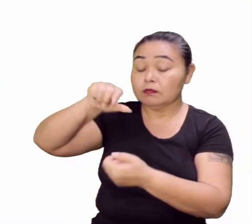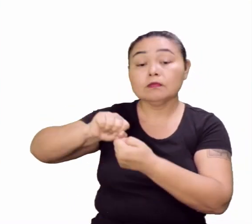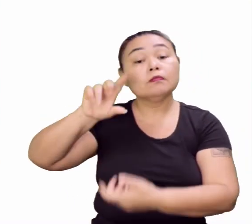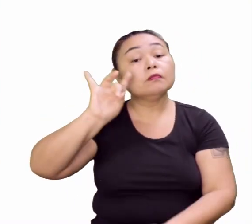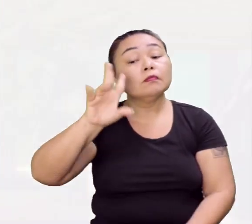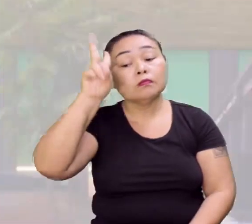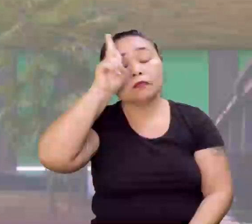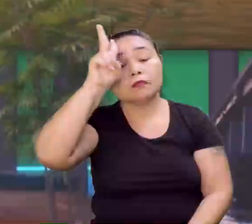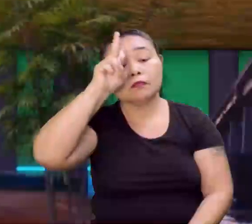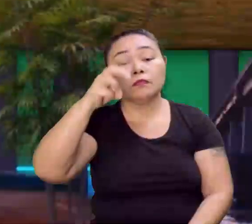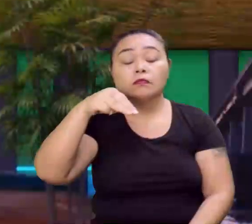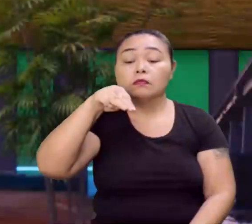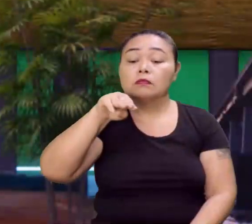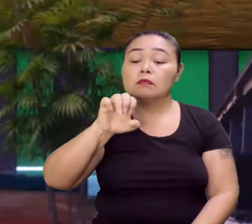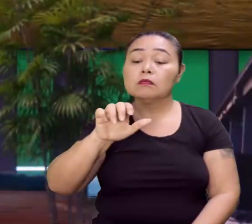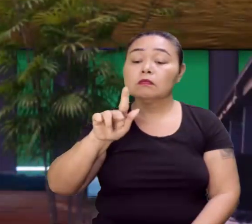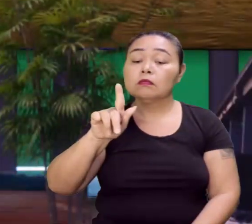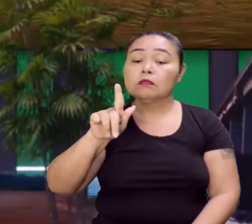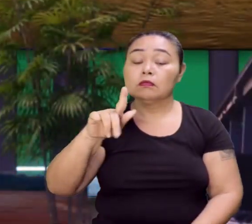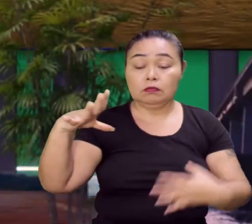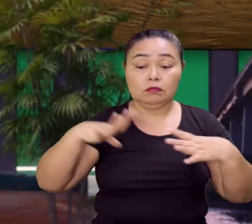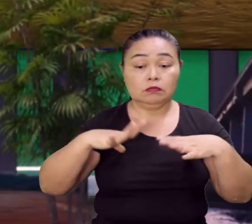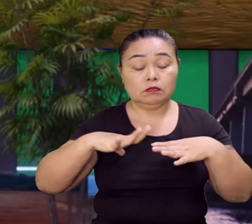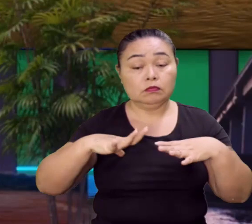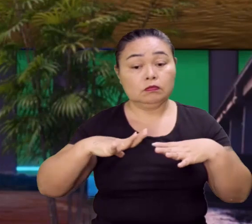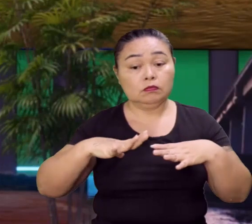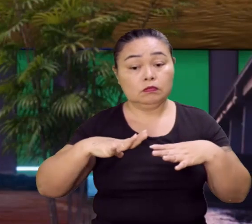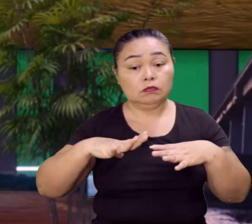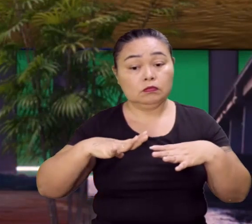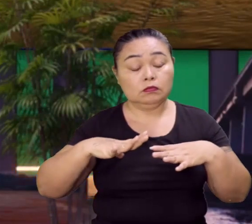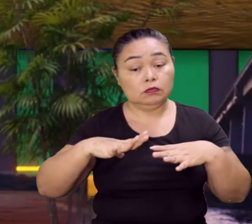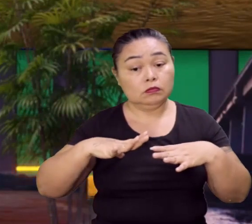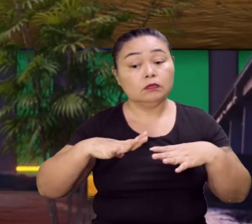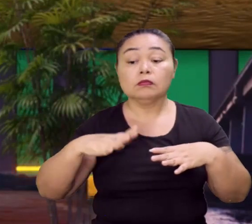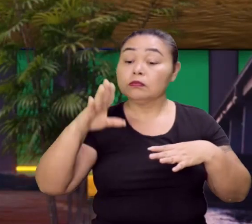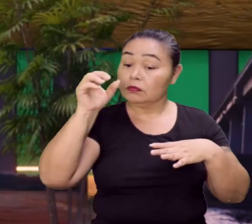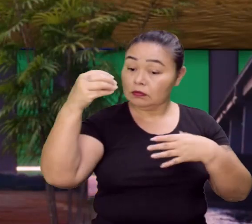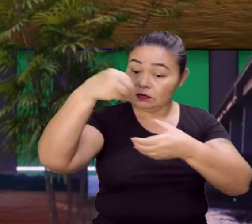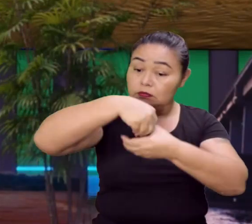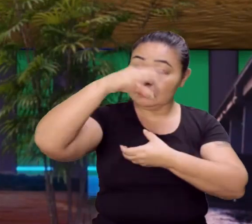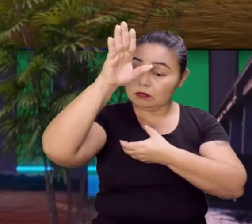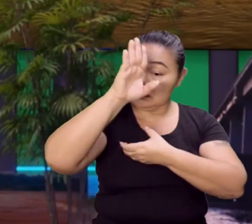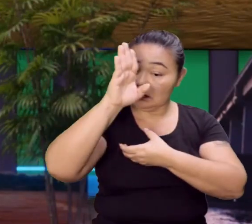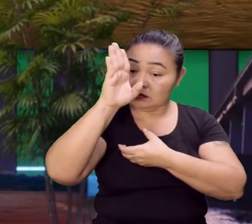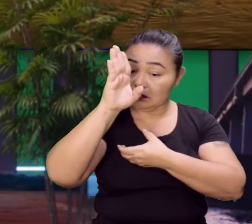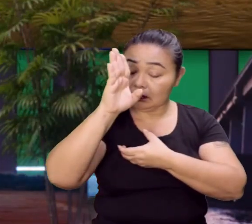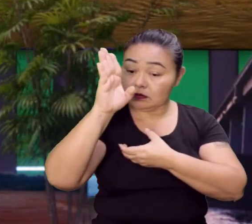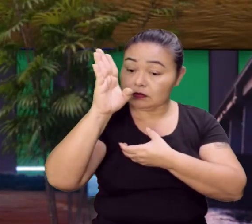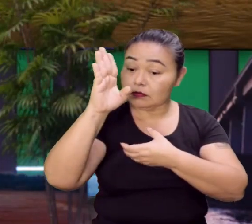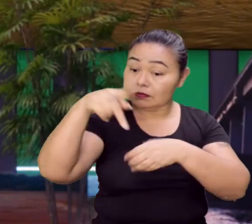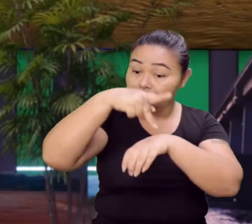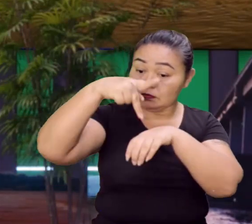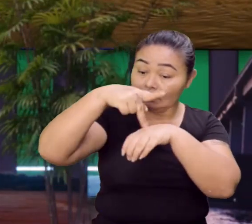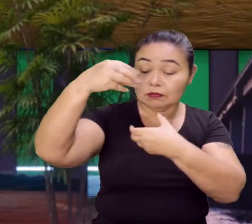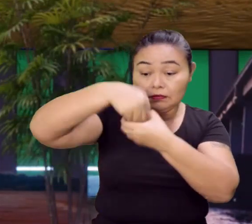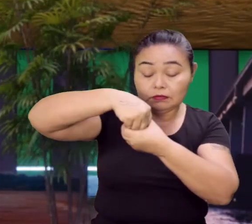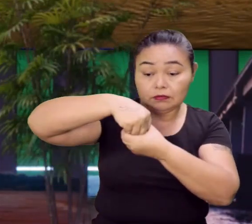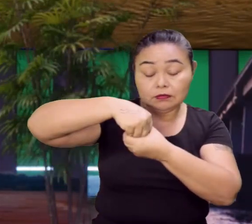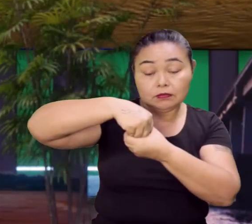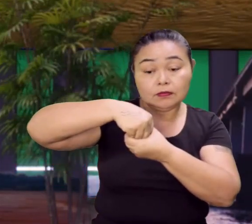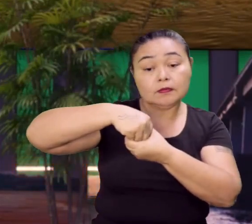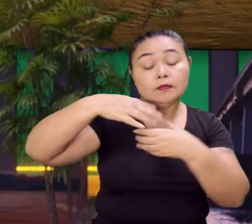lembrando que as metrópoles, elas podem ser metrópoles nacionais, né? Ela pode ser a metrópole,